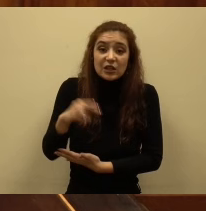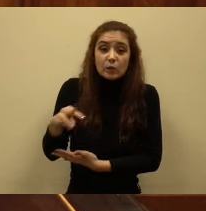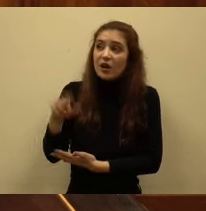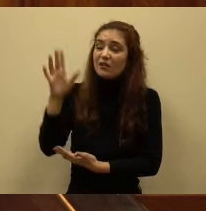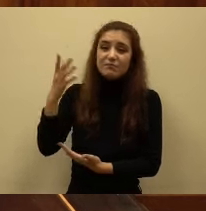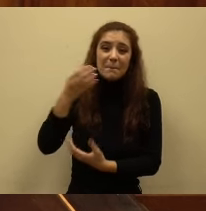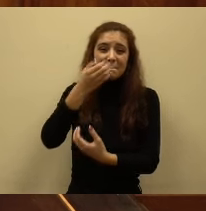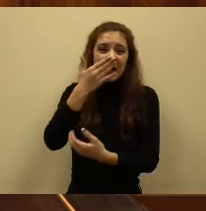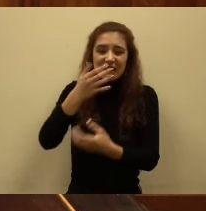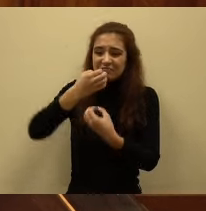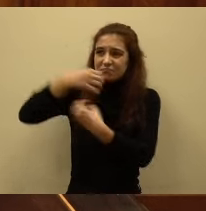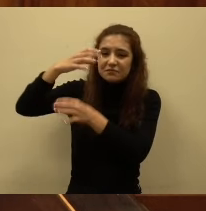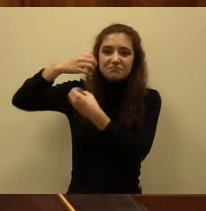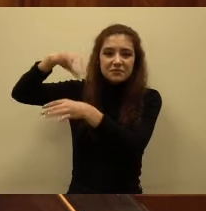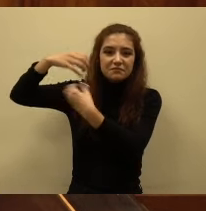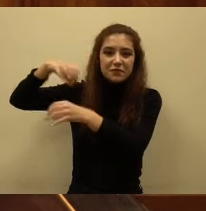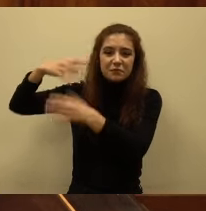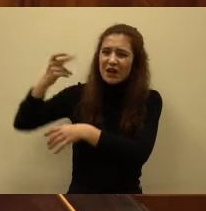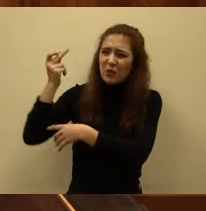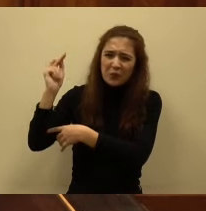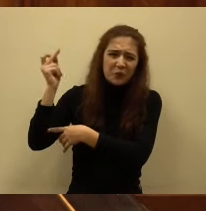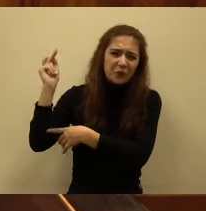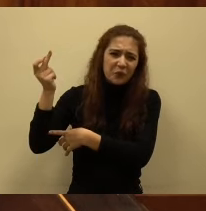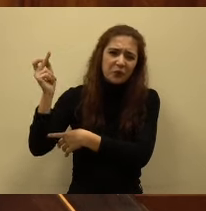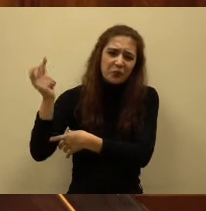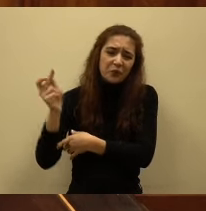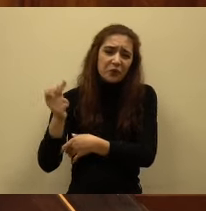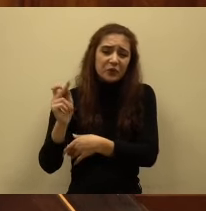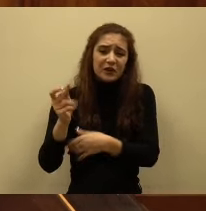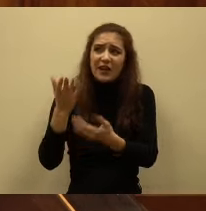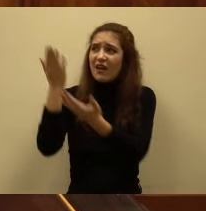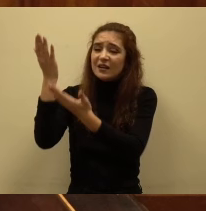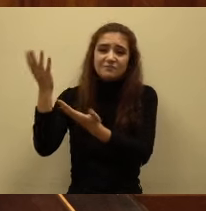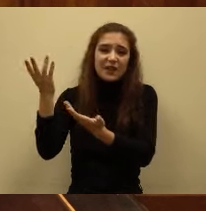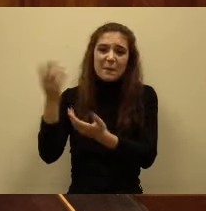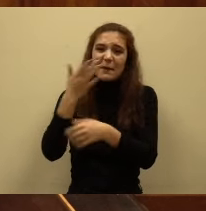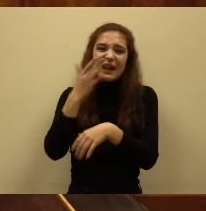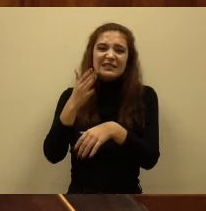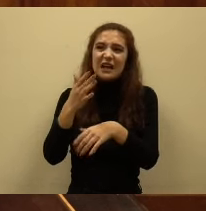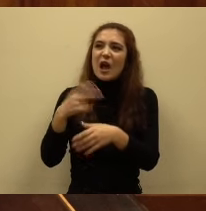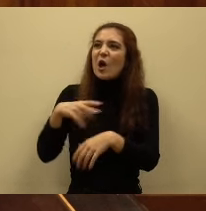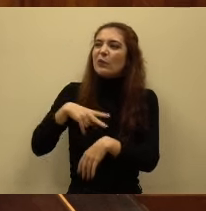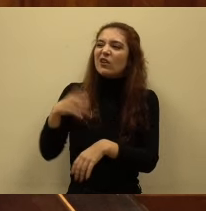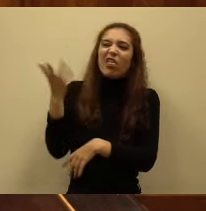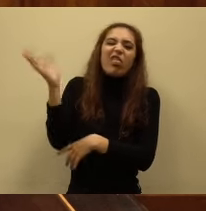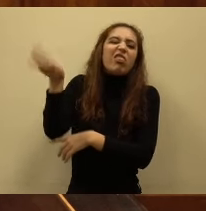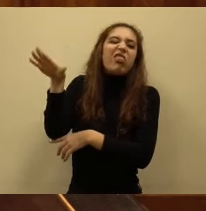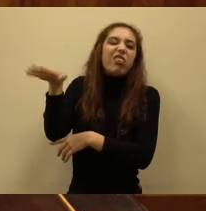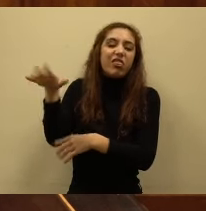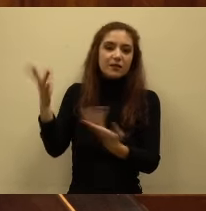abandonados sucessivamente ao longo de dezenas de anos e serem considerados como portugueses de segunda. Não são, são portugueses de primeira e